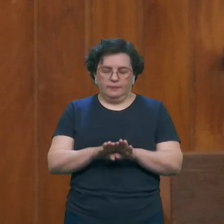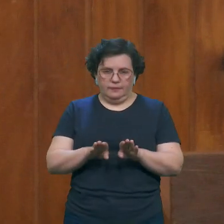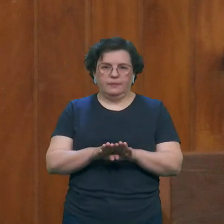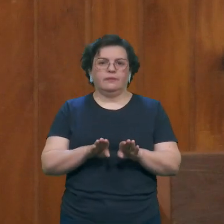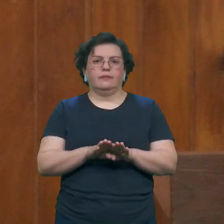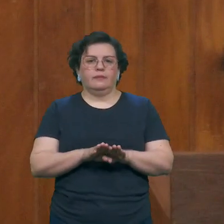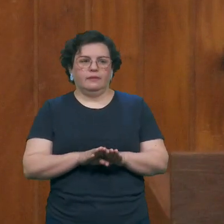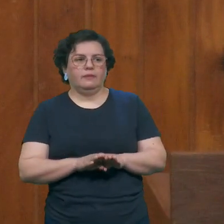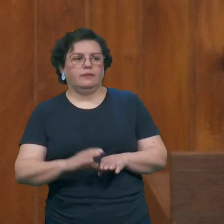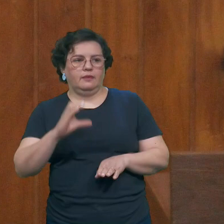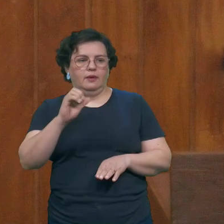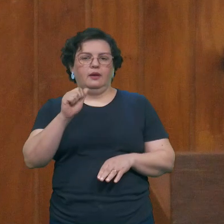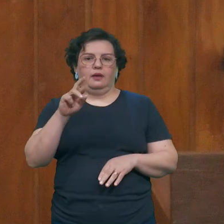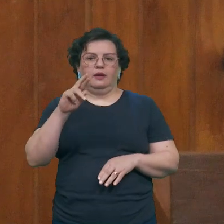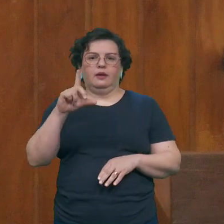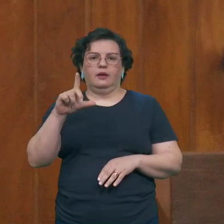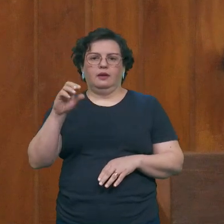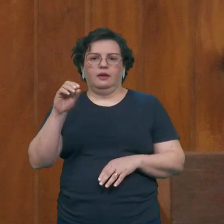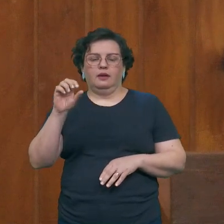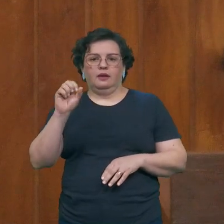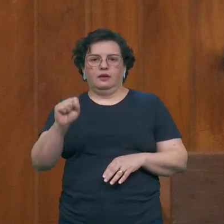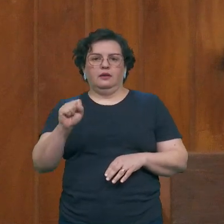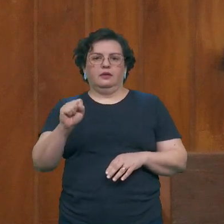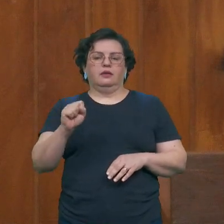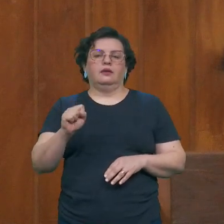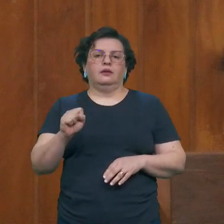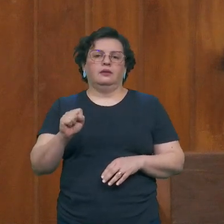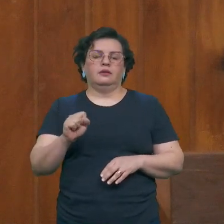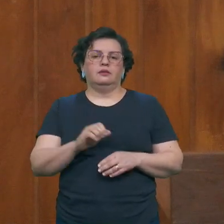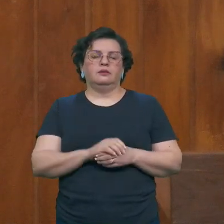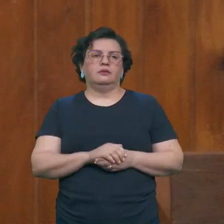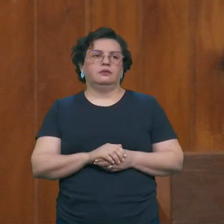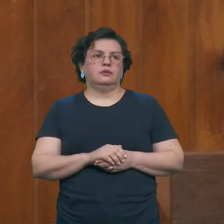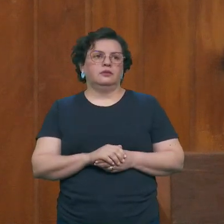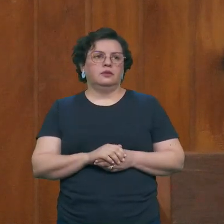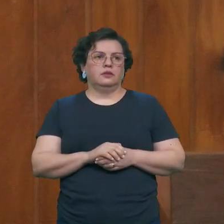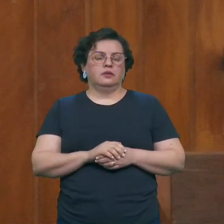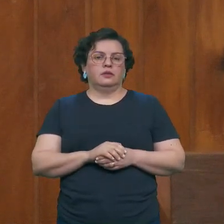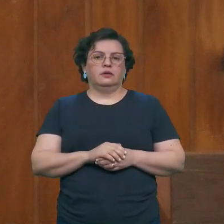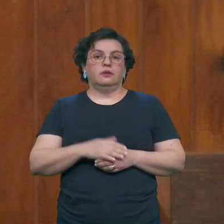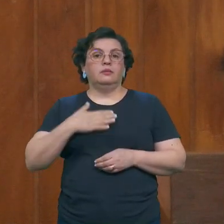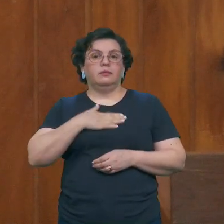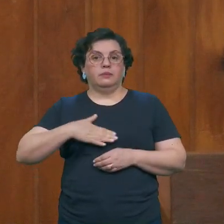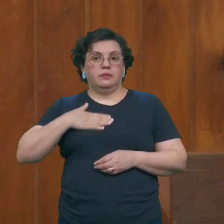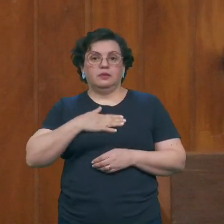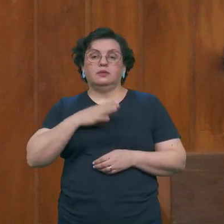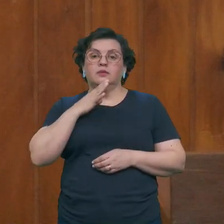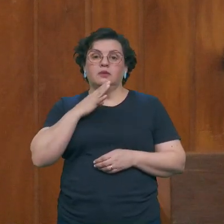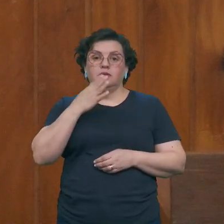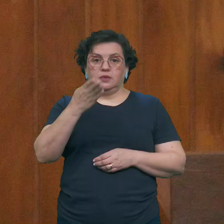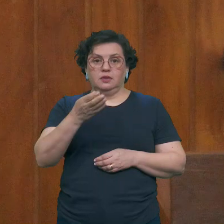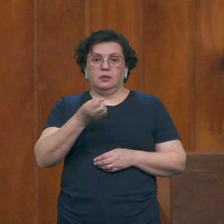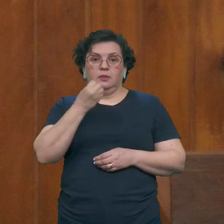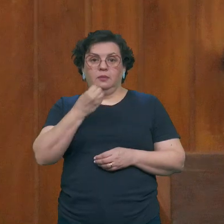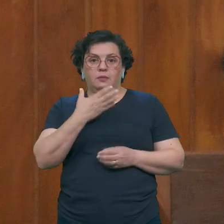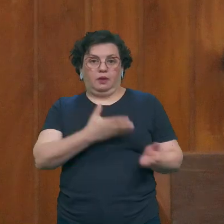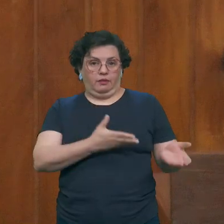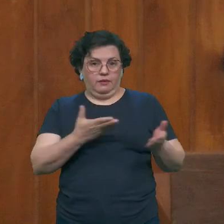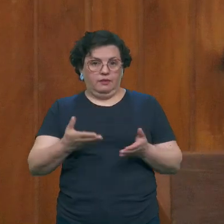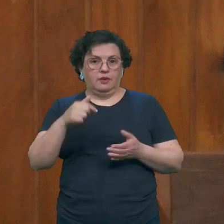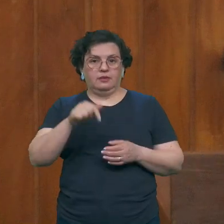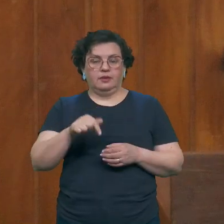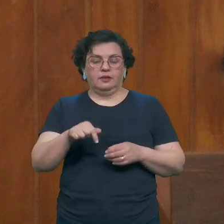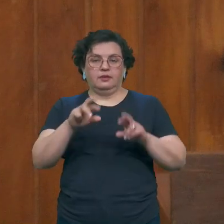Gonçalves, presidente da Comissão de Direito de Trânsito da OAB de Marília. Prazer em conhecê-lo, seja bem-vindo também